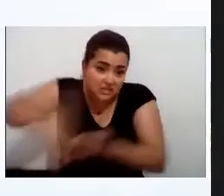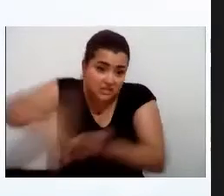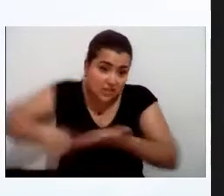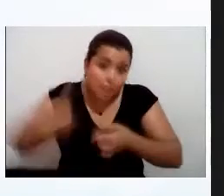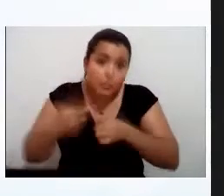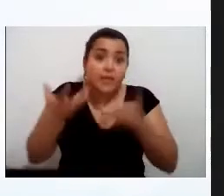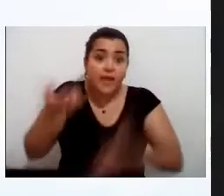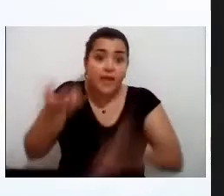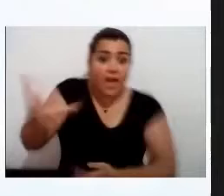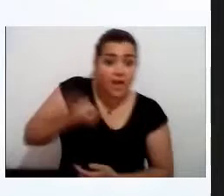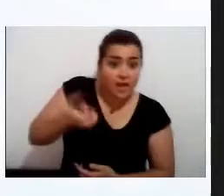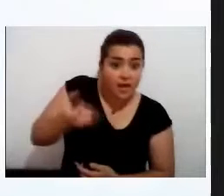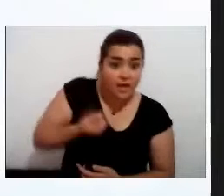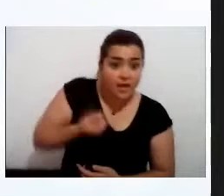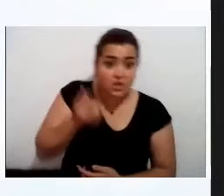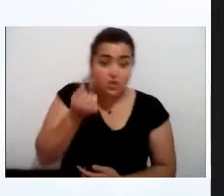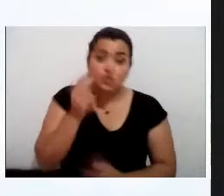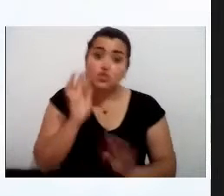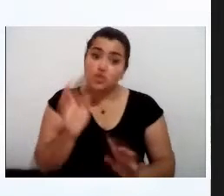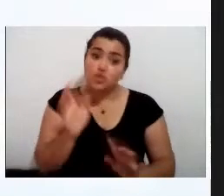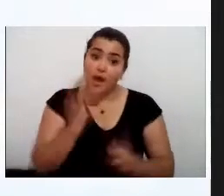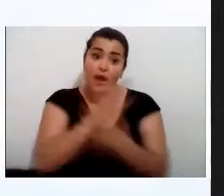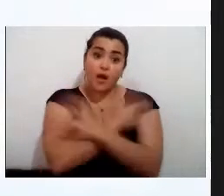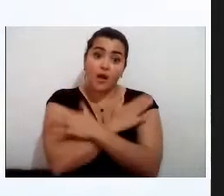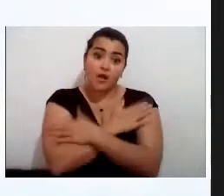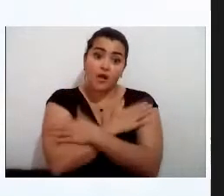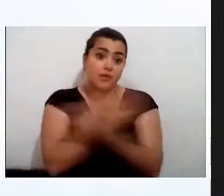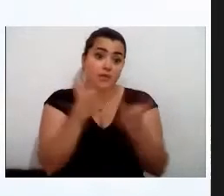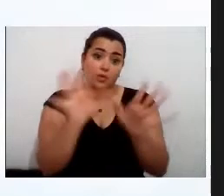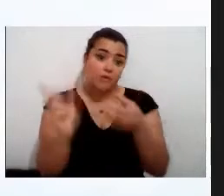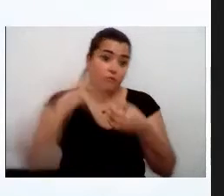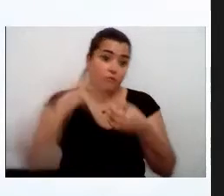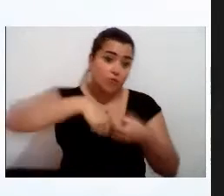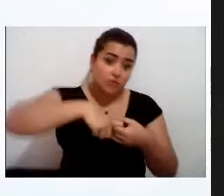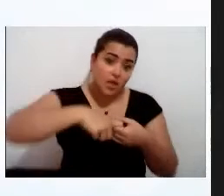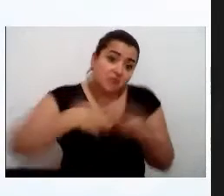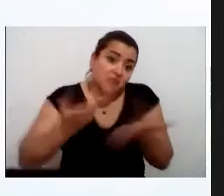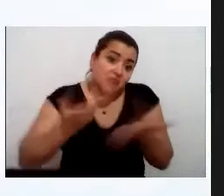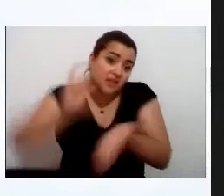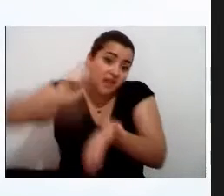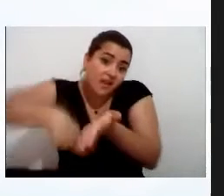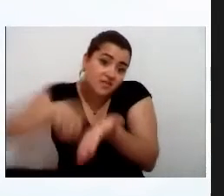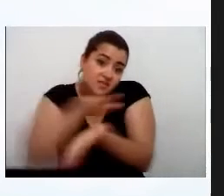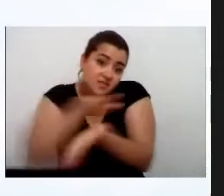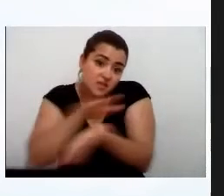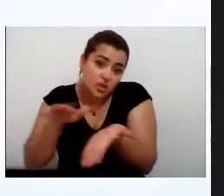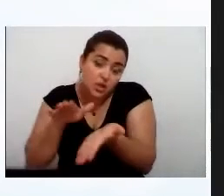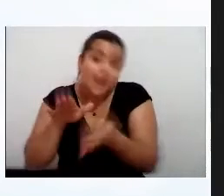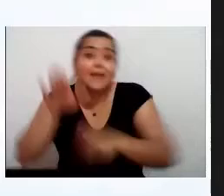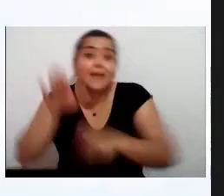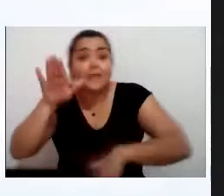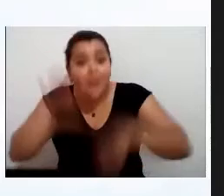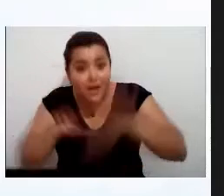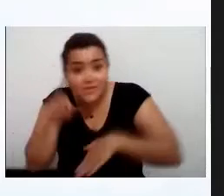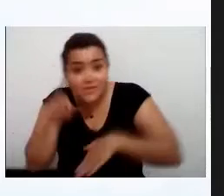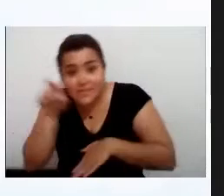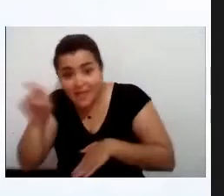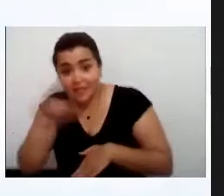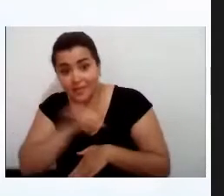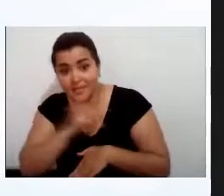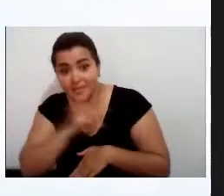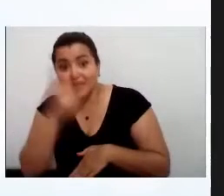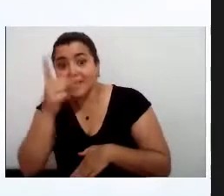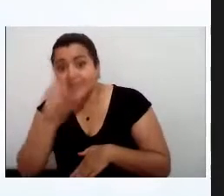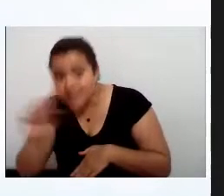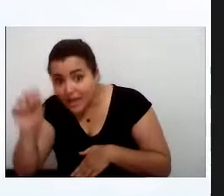receber, ele já perdeu o emprego, ele não tem perspectiva de voltar, ele vai lá, assina, e a empresa tem até 10 dias para pagar. Está